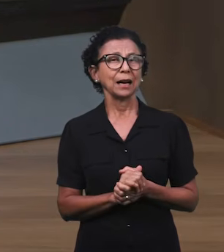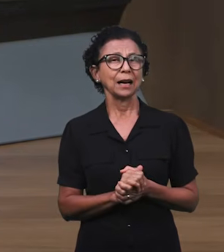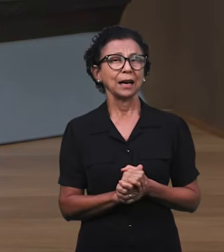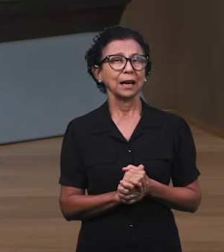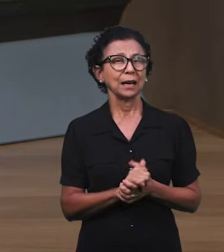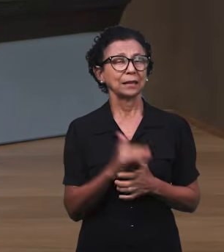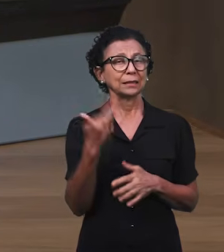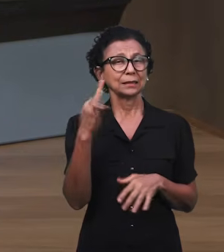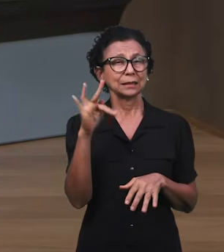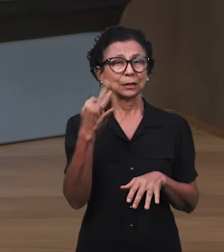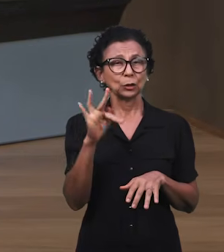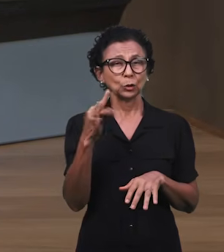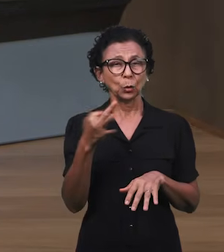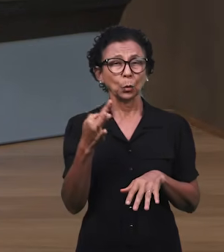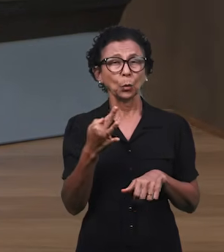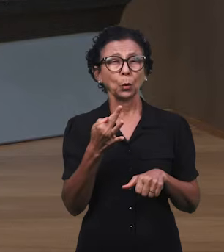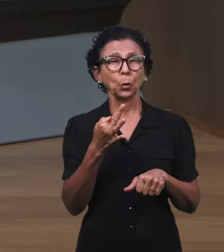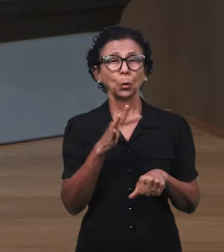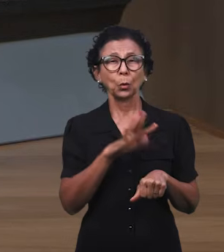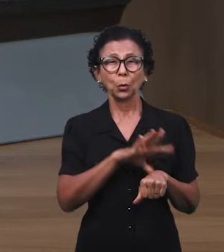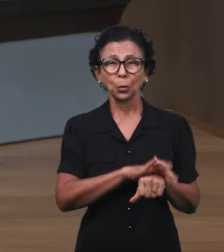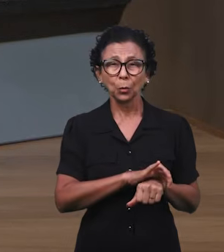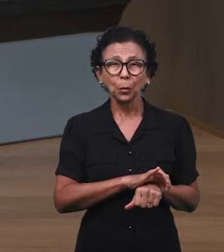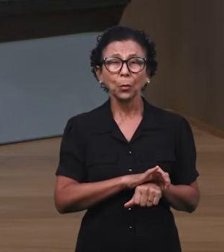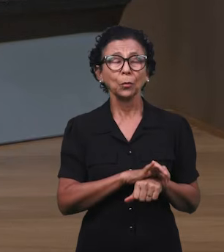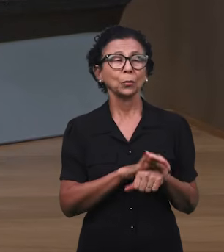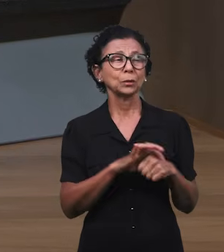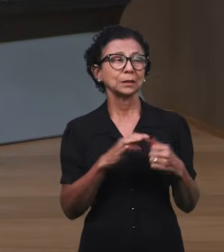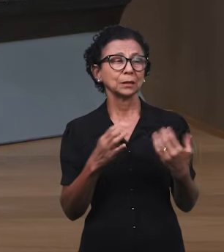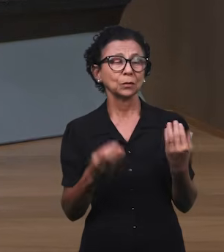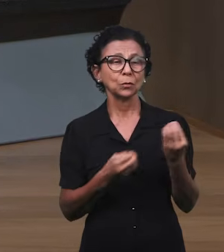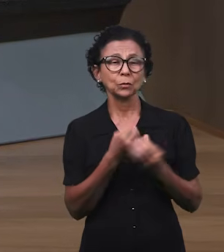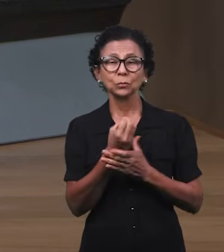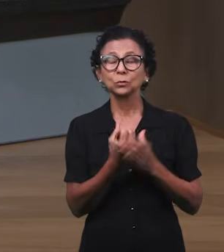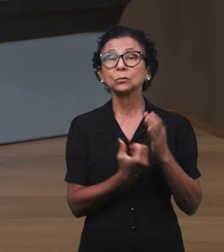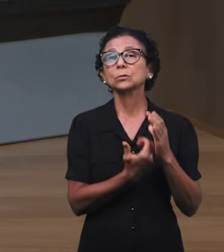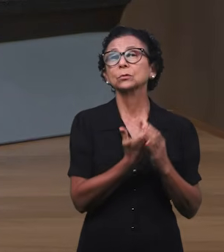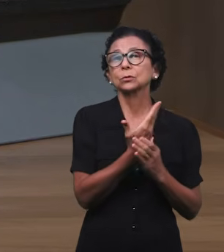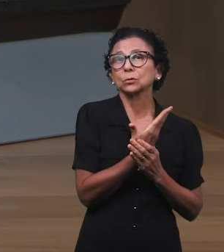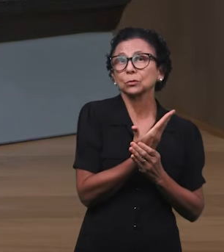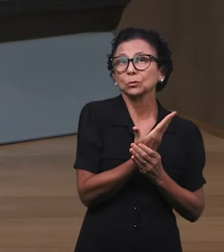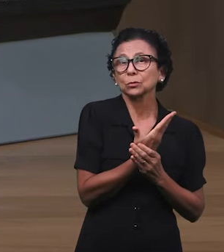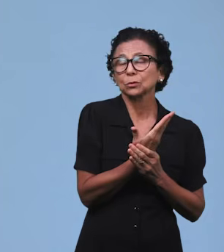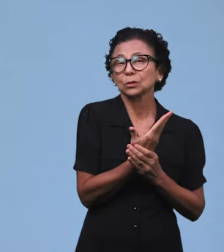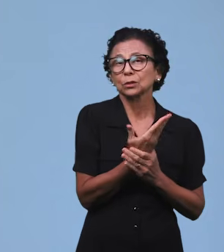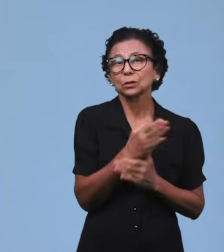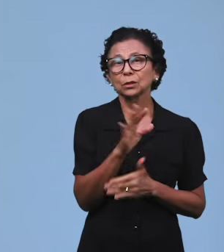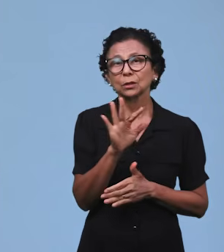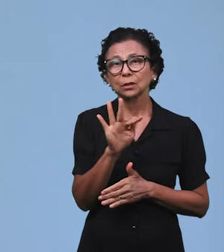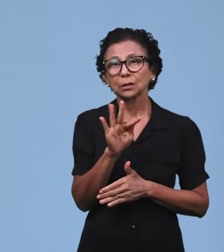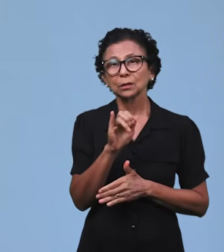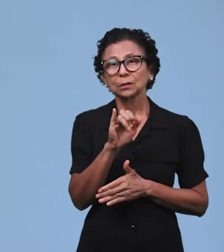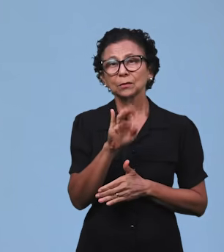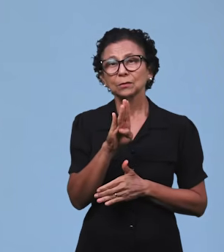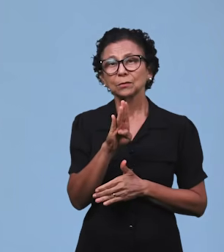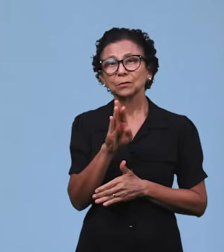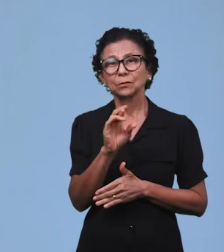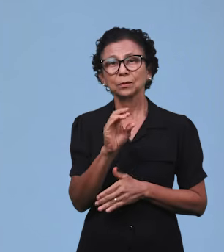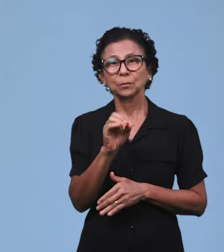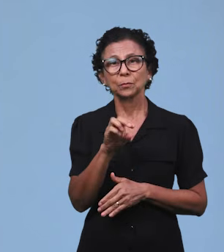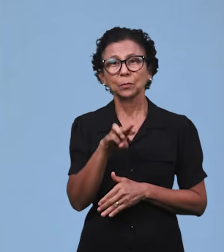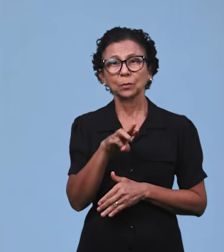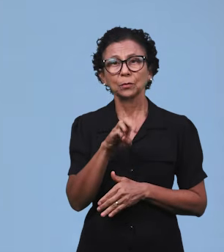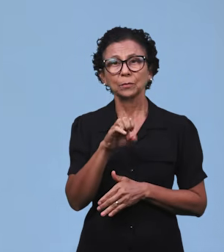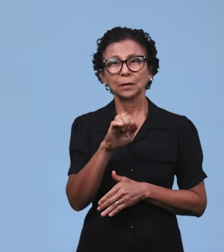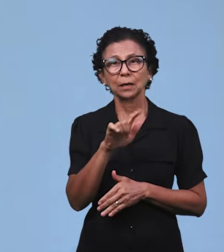é a fibromialgia, como é que ela aparece. Introduz um pouquinho para a gente como é que é isso. Então, a fibromialgia, ela é caracterizada por